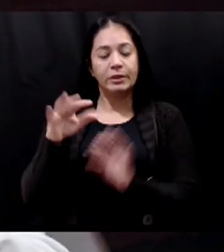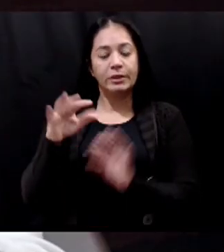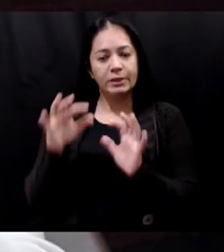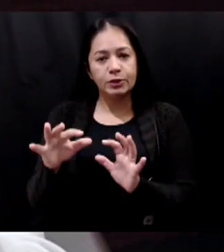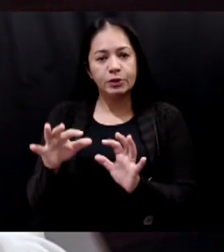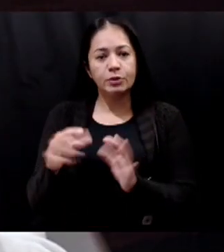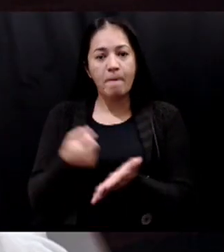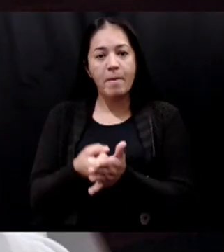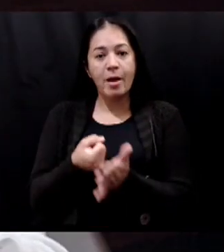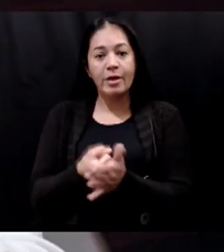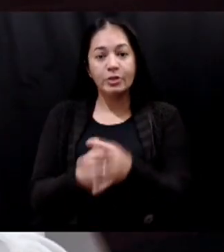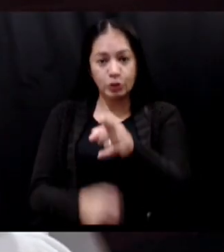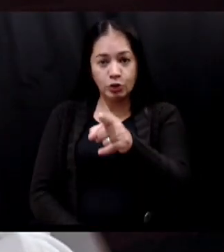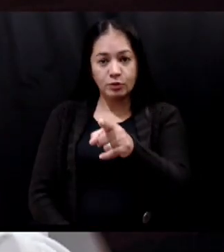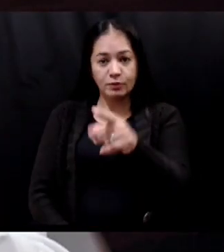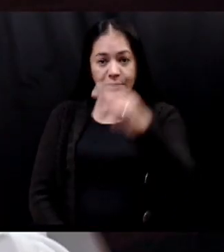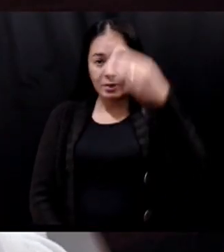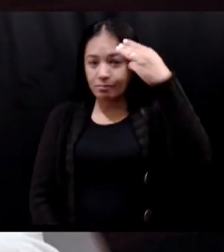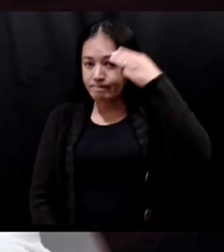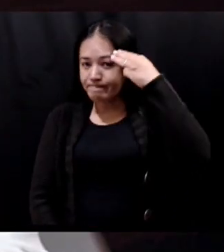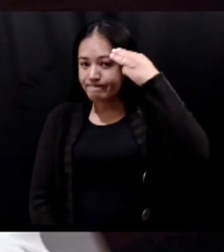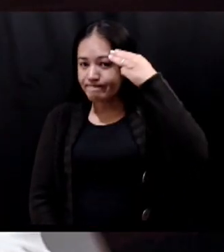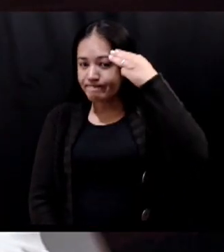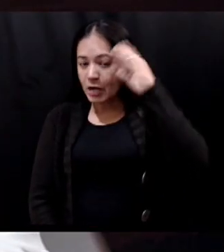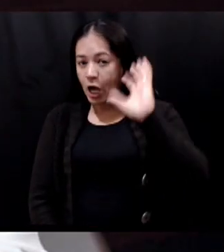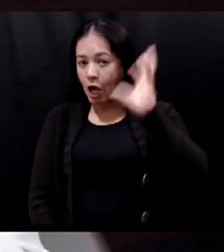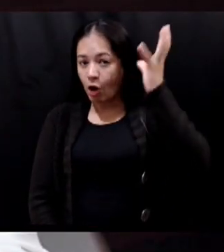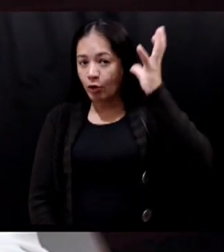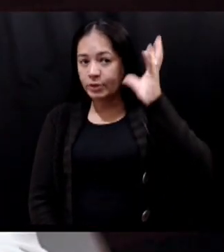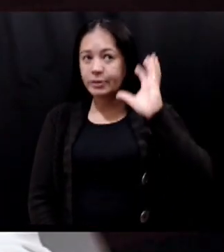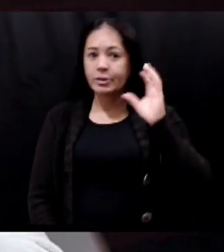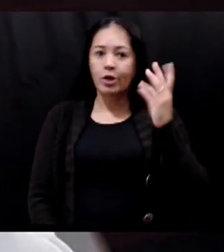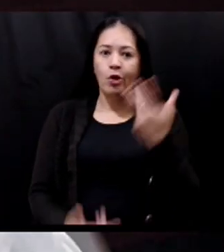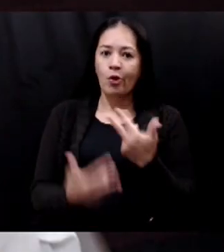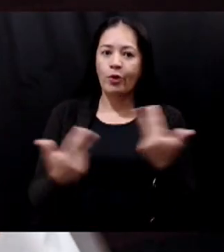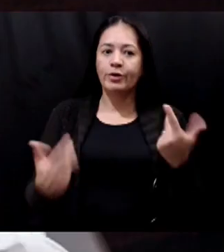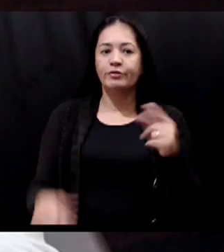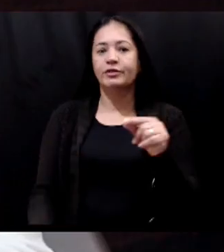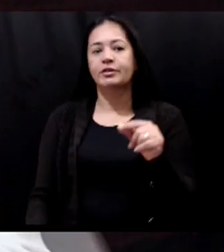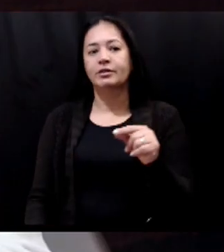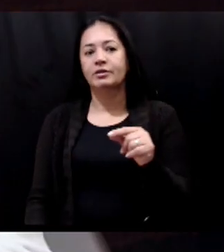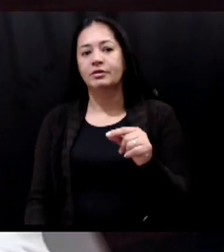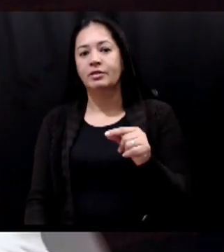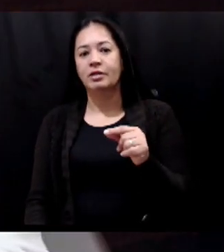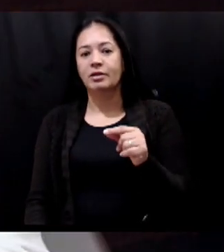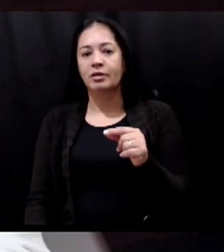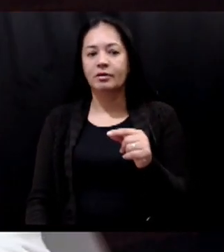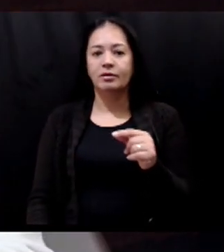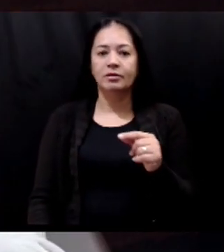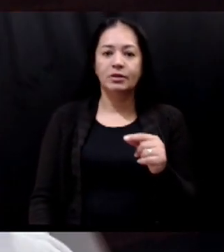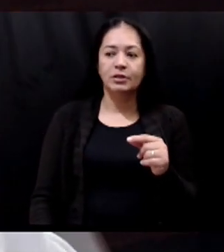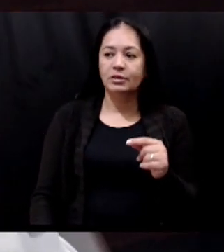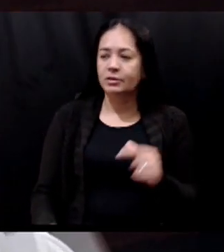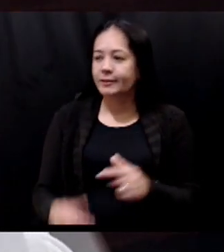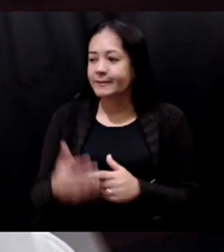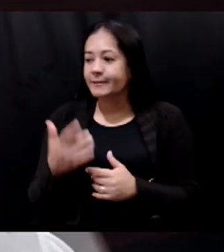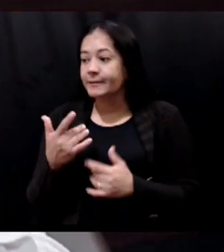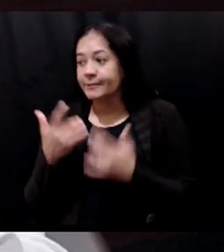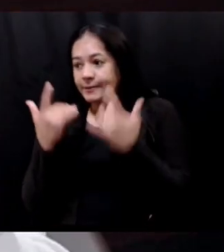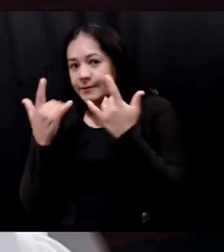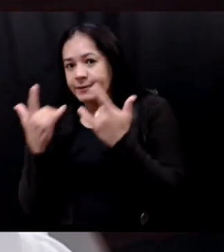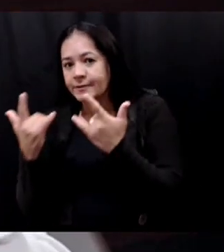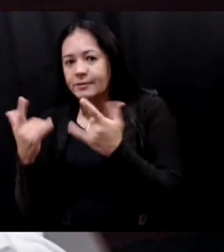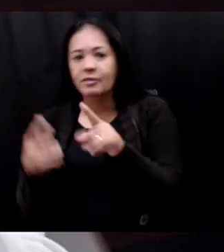você, mentalmente, vai acontecer situações que vai te despertar um certo gatilho, né? E aí você precisa